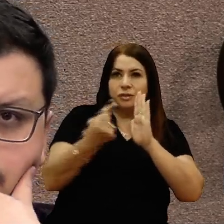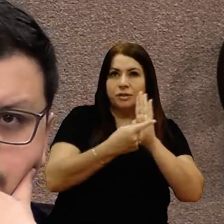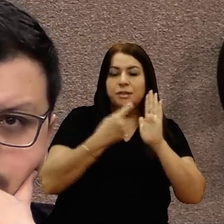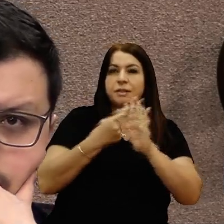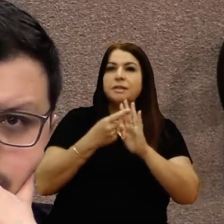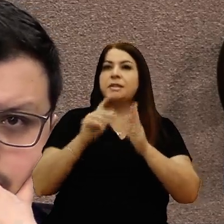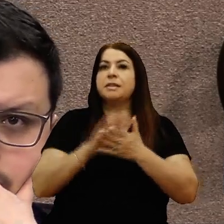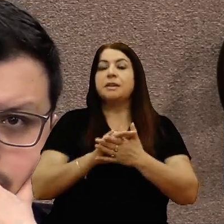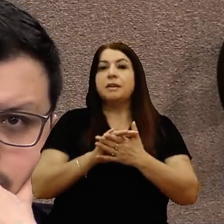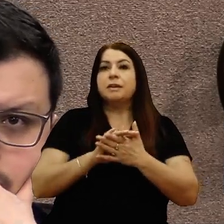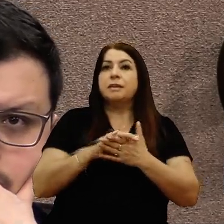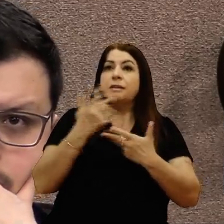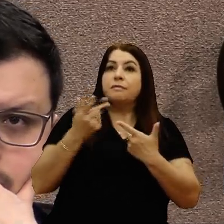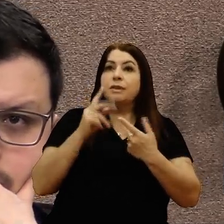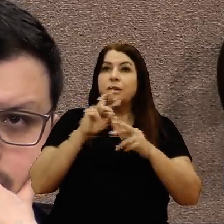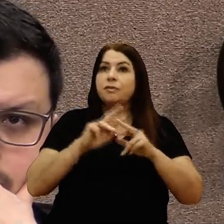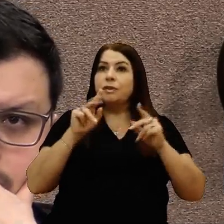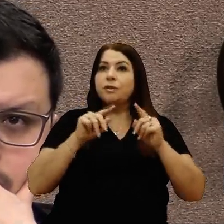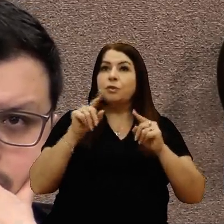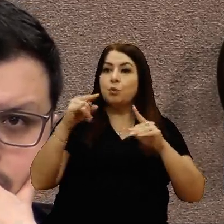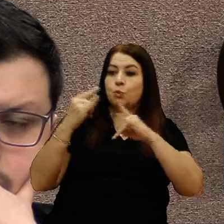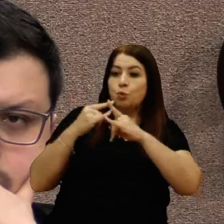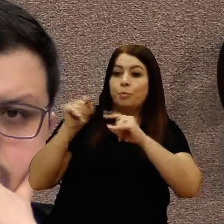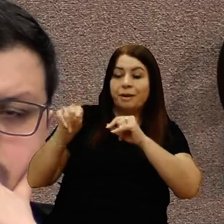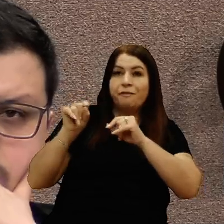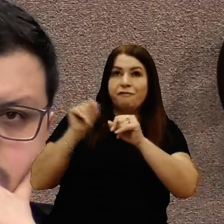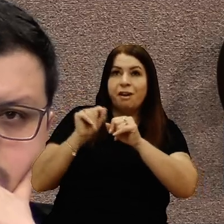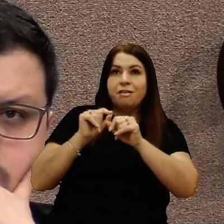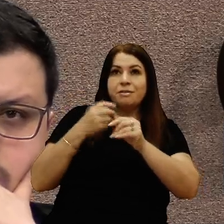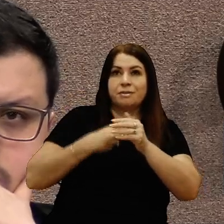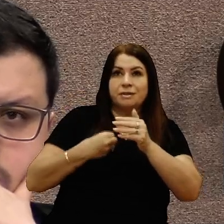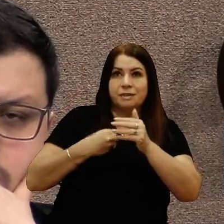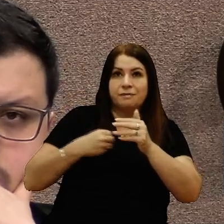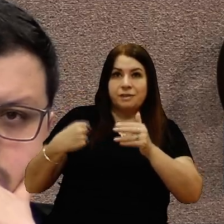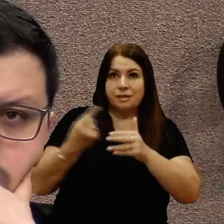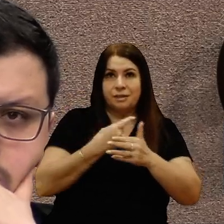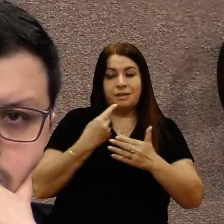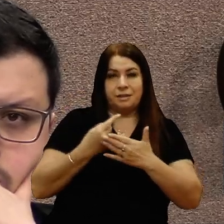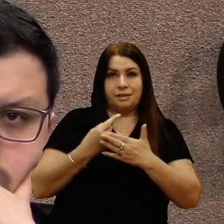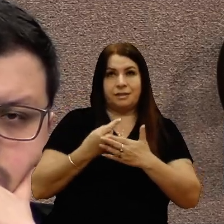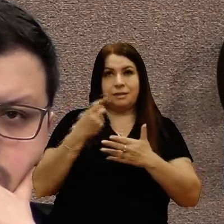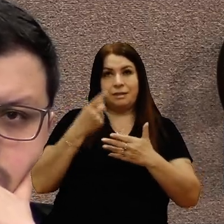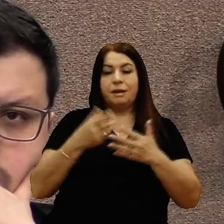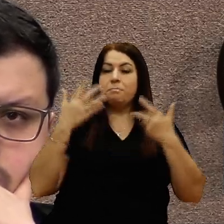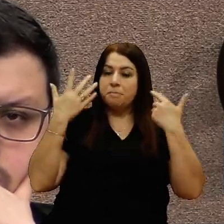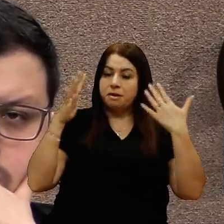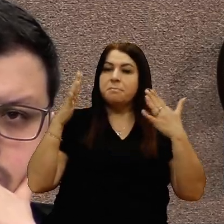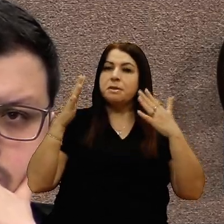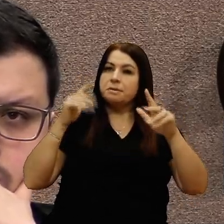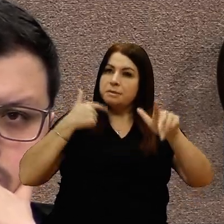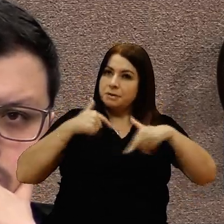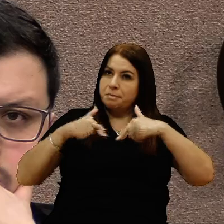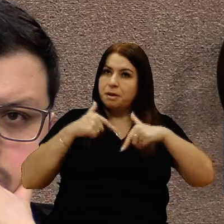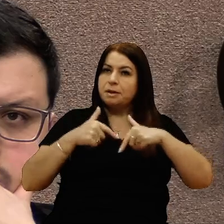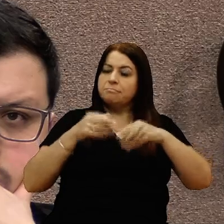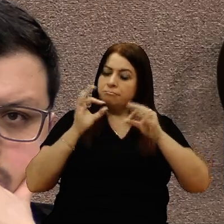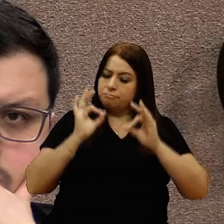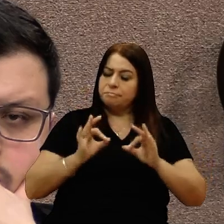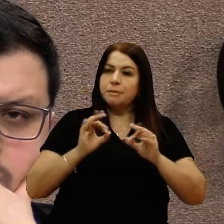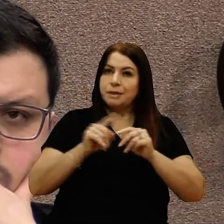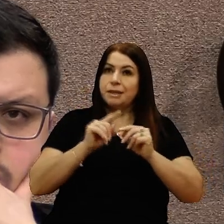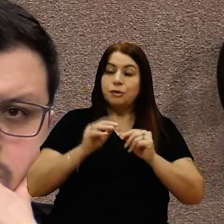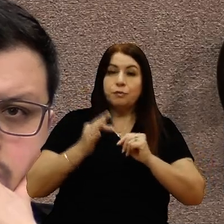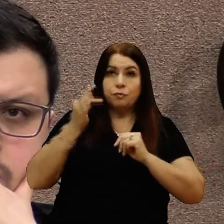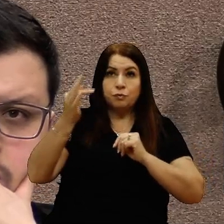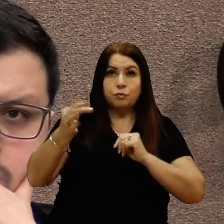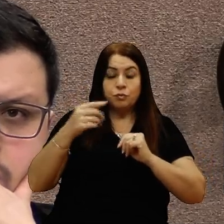e eu vi a diferença que o clube faz na vida desses jovens. Parabéns, mantenham esse trabalho com afinco, que lá na frente